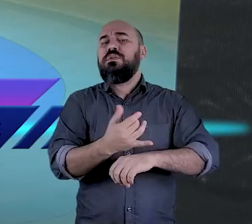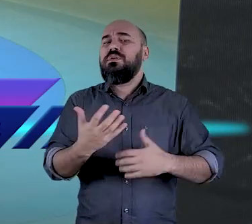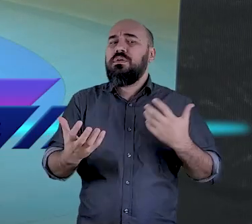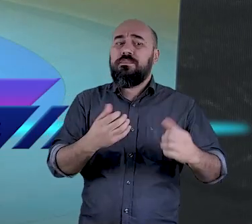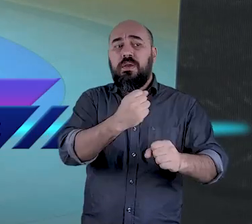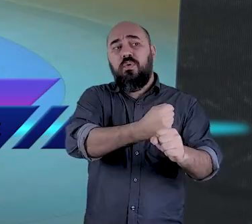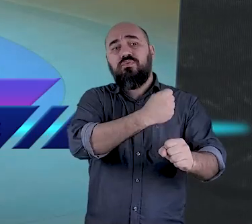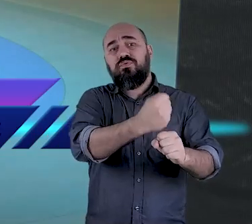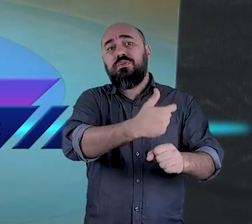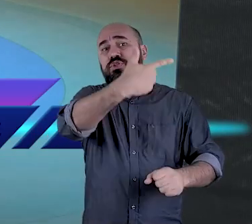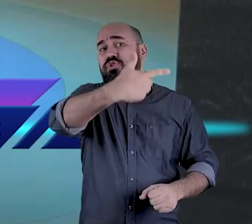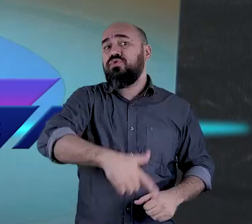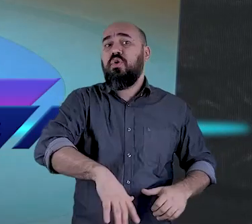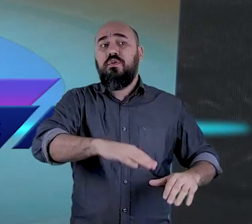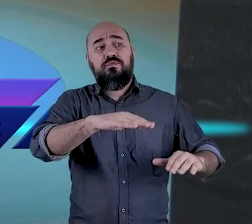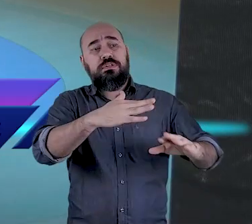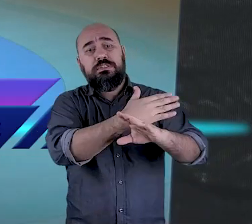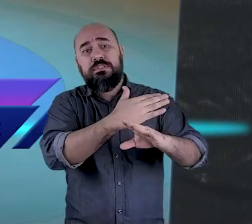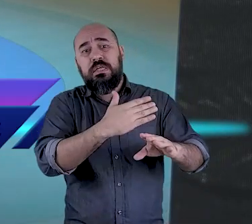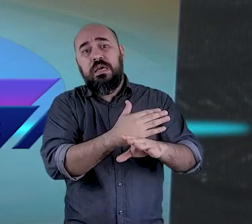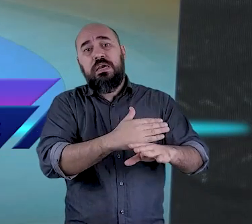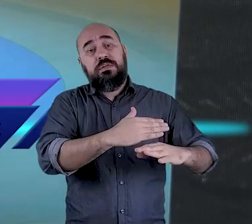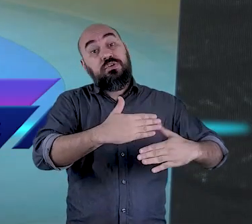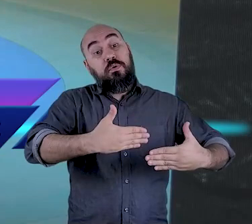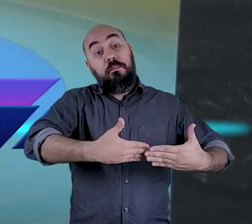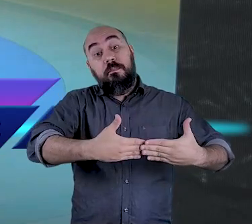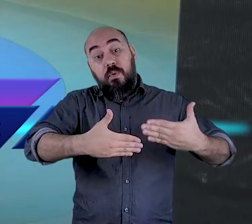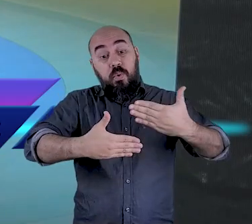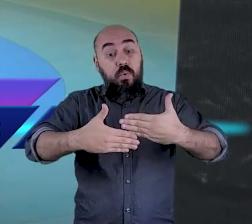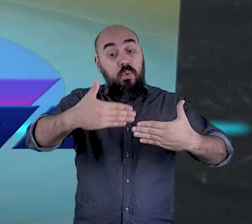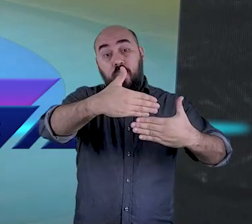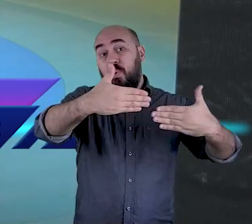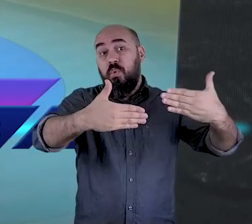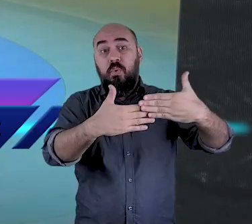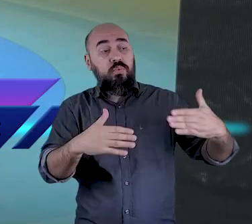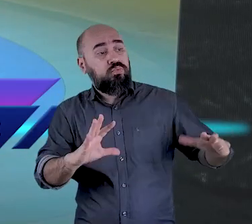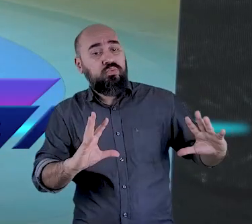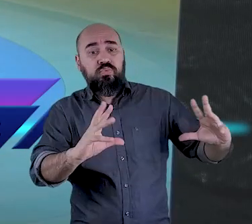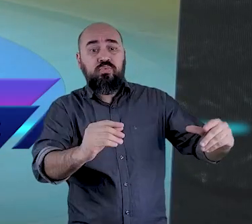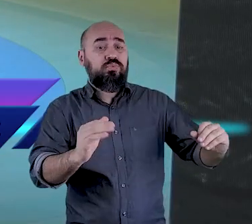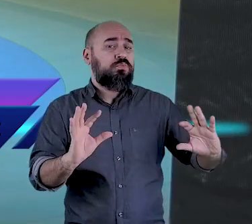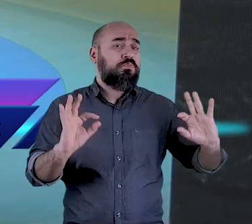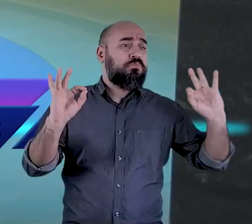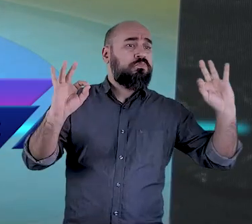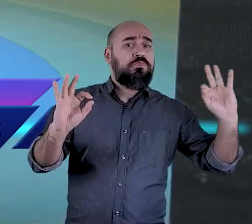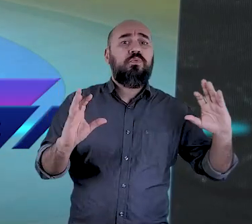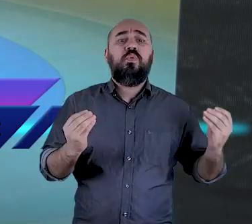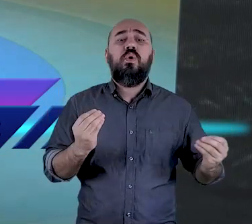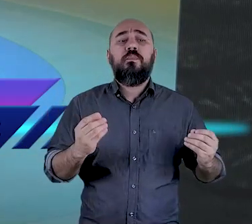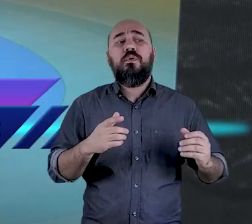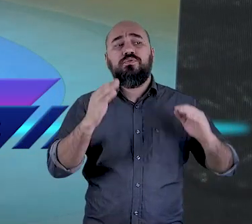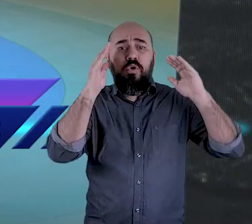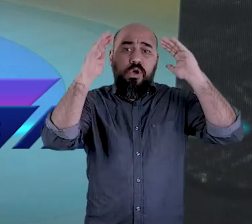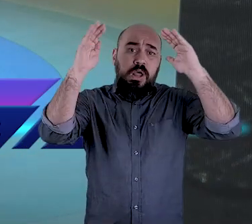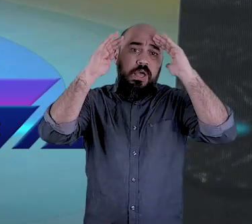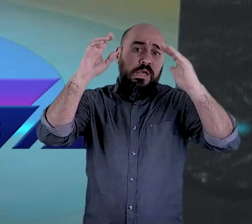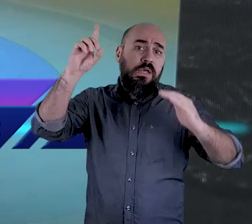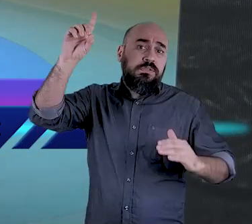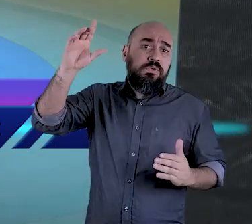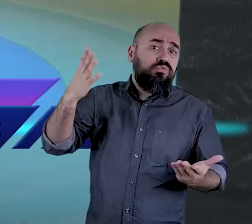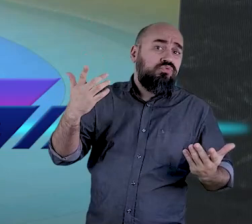Jerusalém e reconstruir a cidade os seus Muros e voltarem a adoração a Deus em paz então